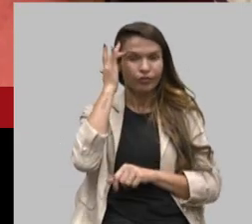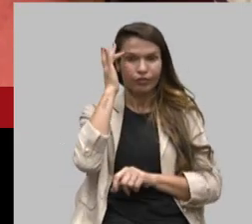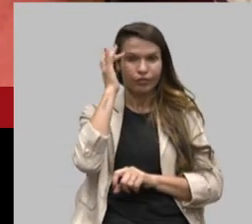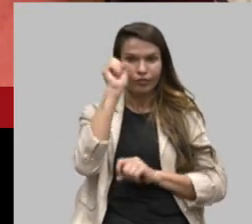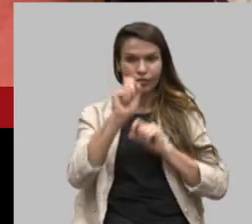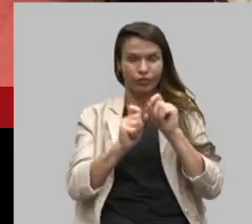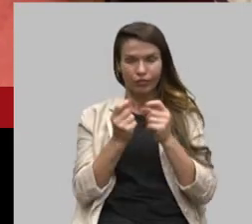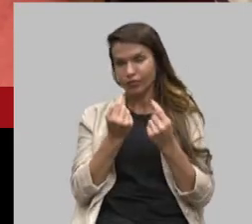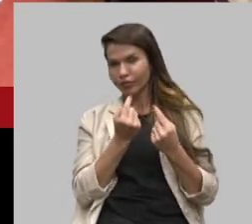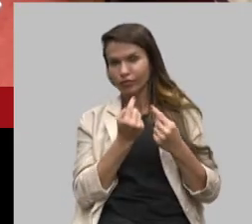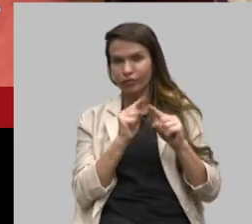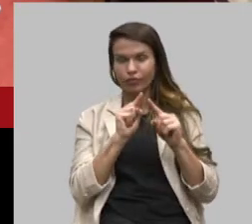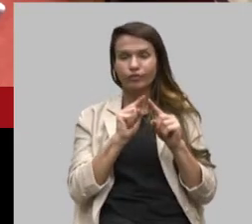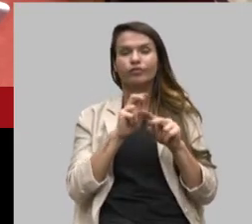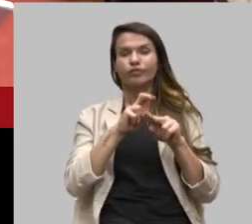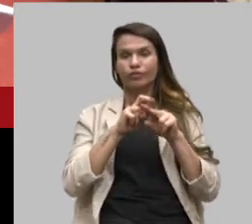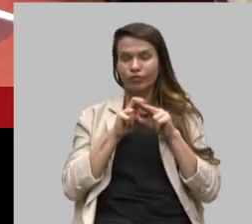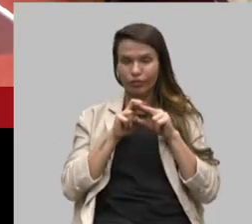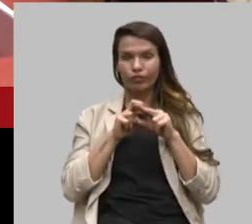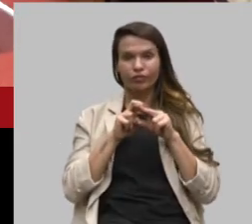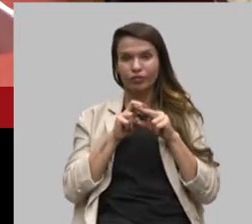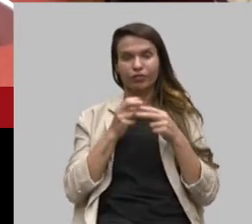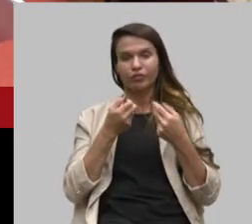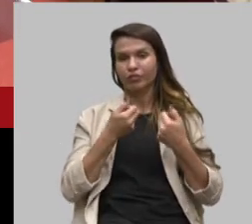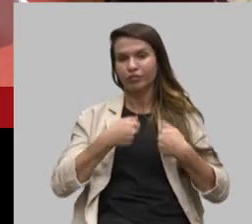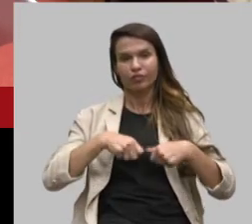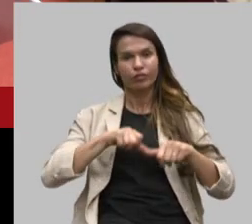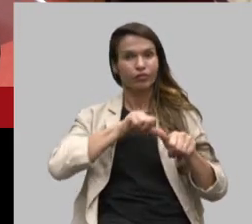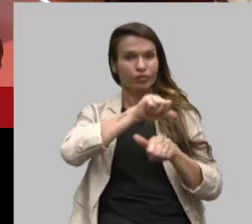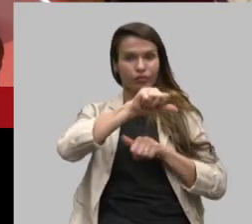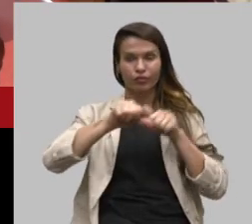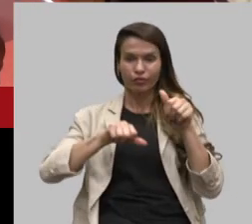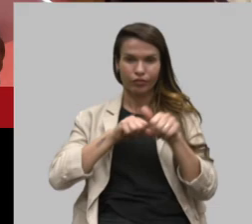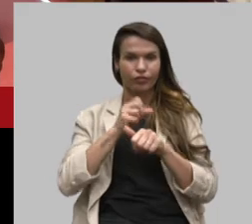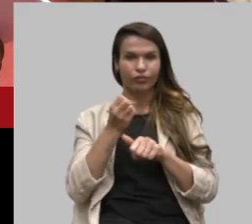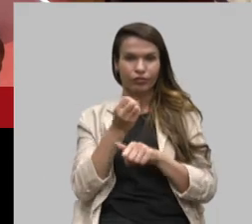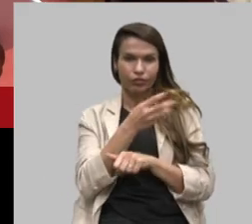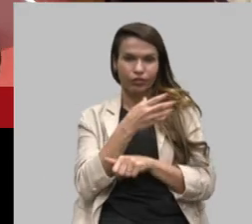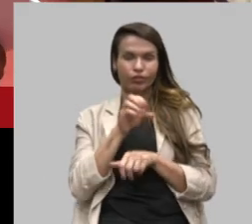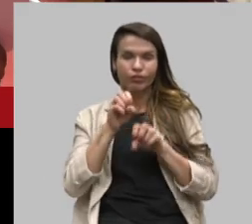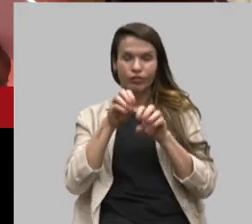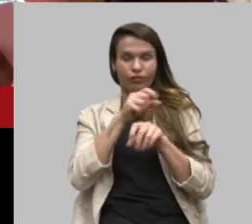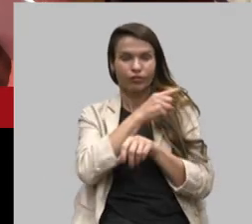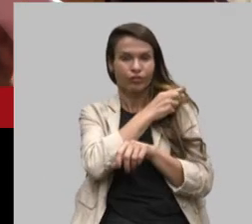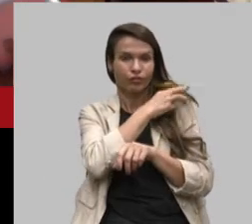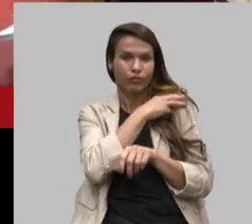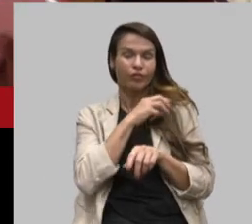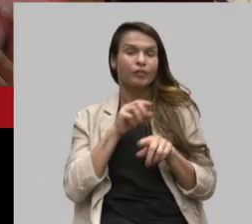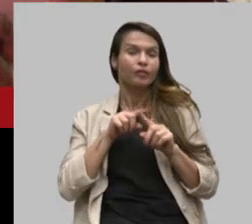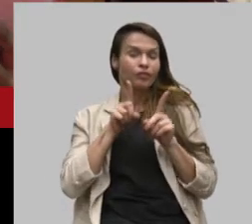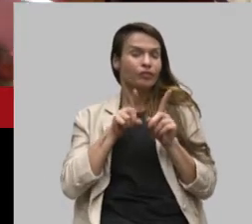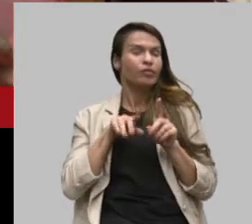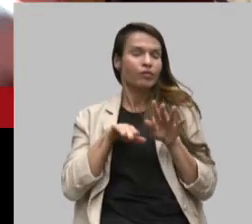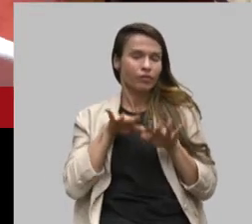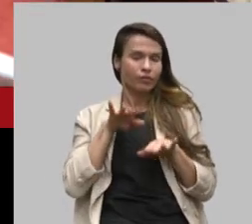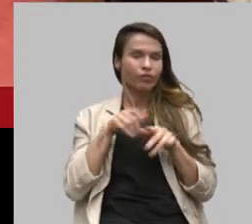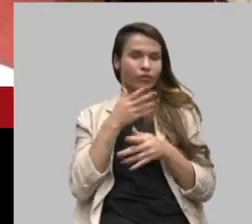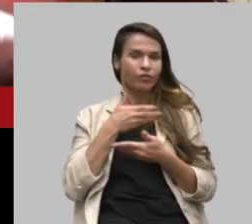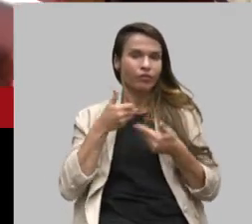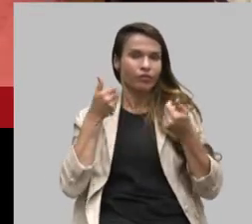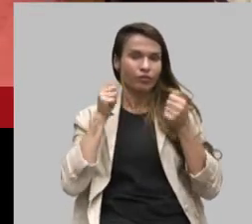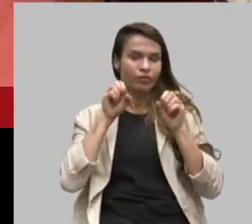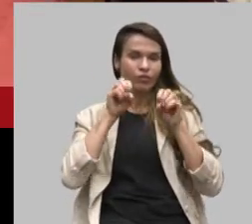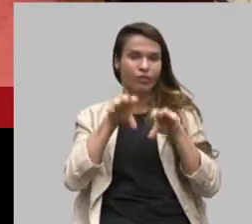contra isso por conta disso a gente não tem que mudar o ensino médio mas sim eh talvez melhorar a educação dentro